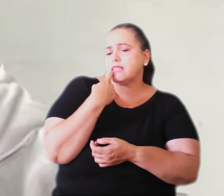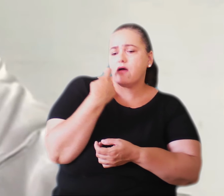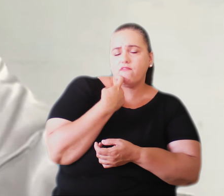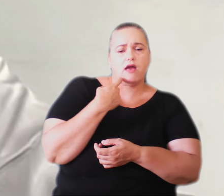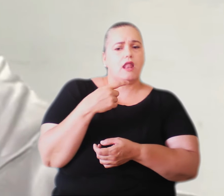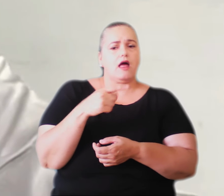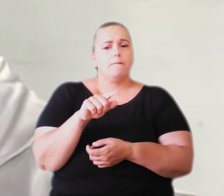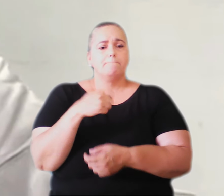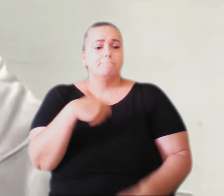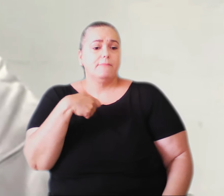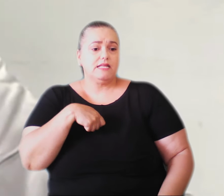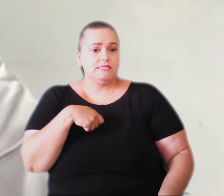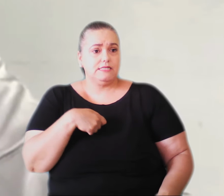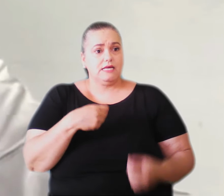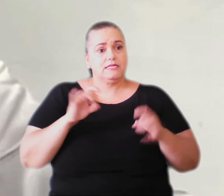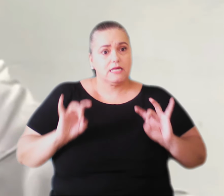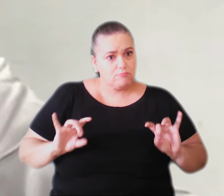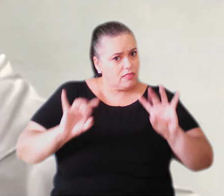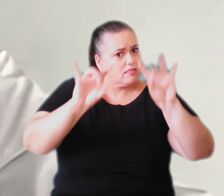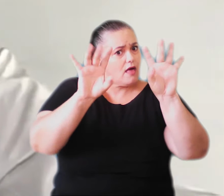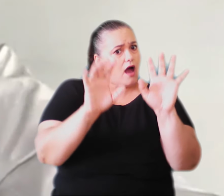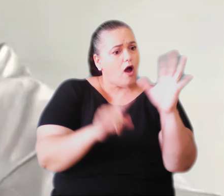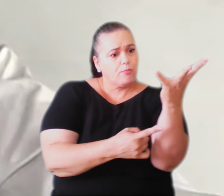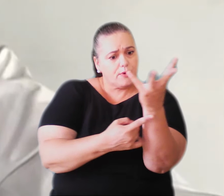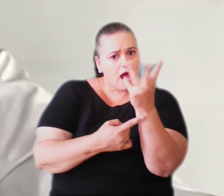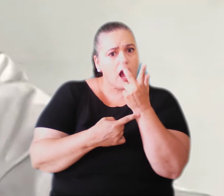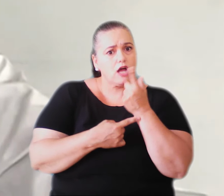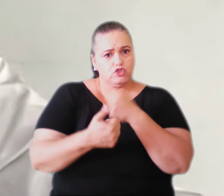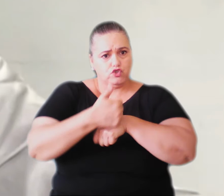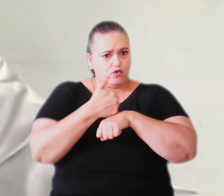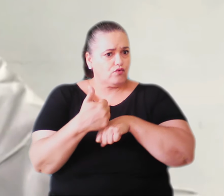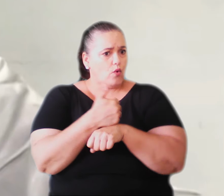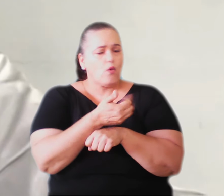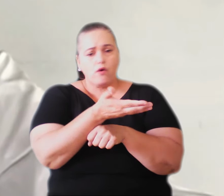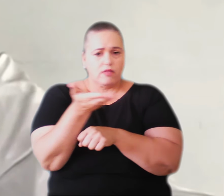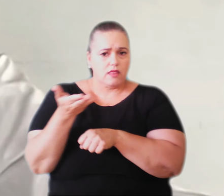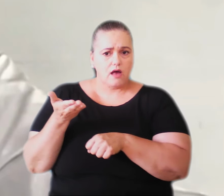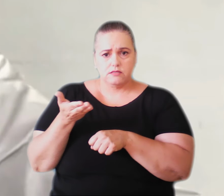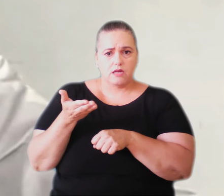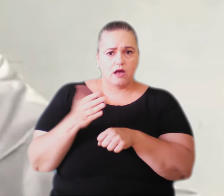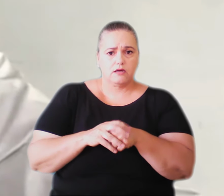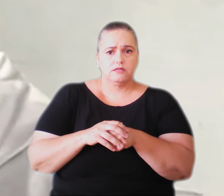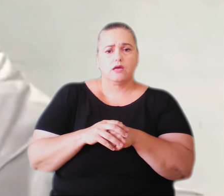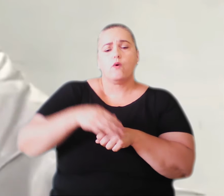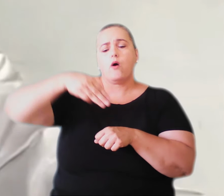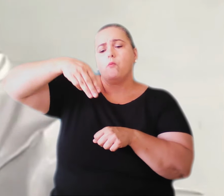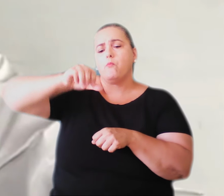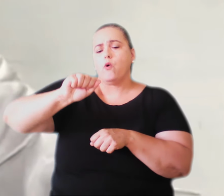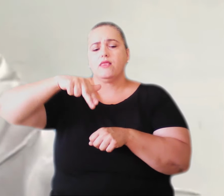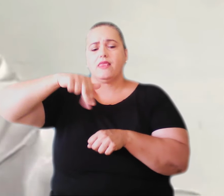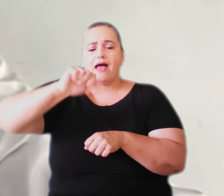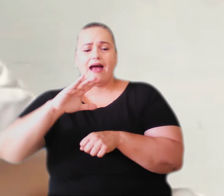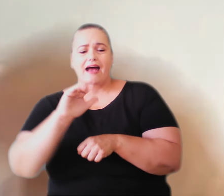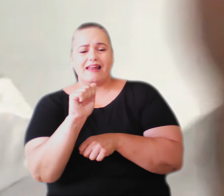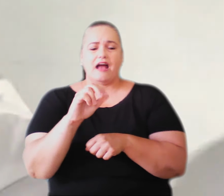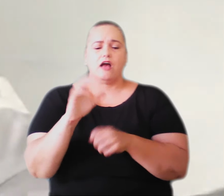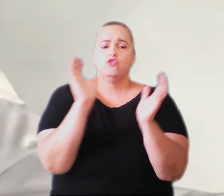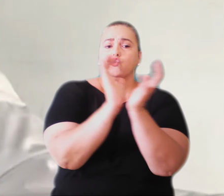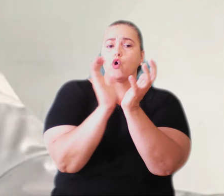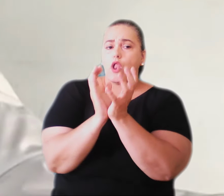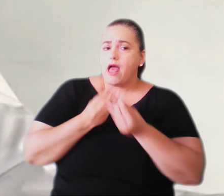Então tem mercado, especialmente para artista do quilate de vocês e do quilate dos monarcas e de outros colegas que